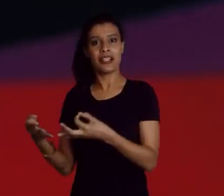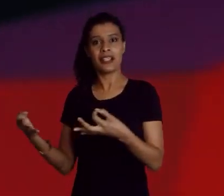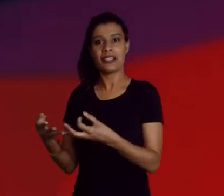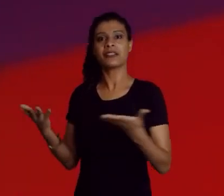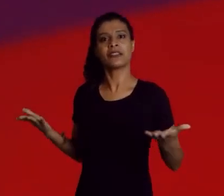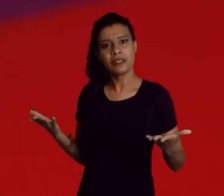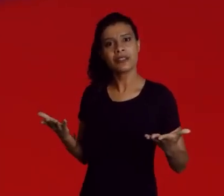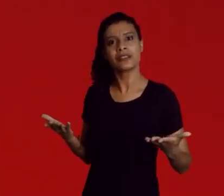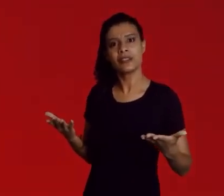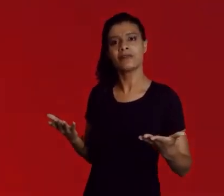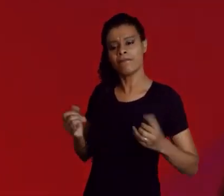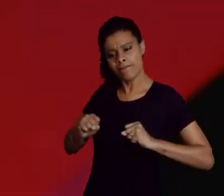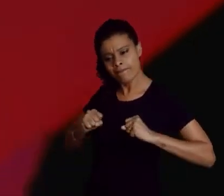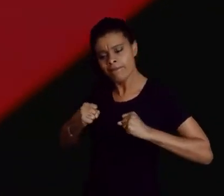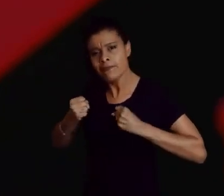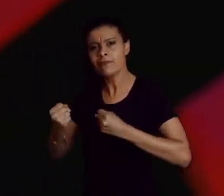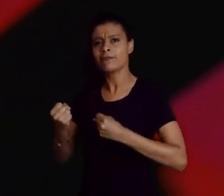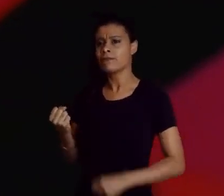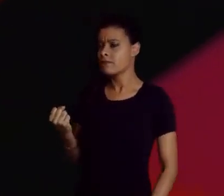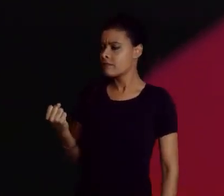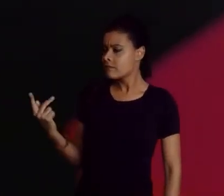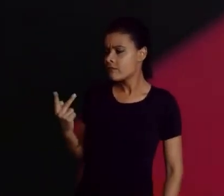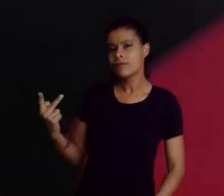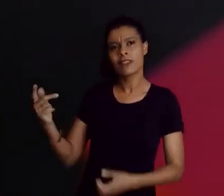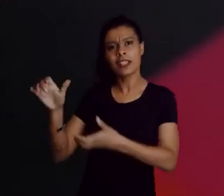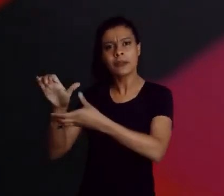Invista pesado na vida a dois.